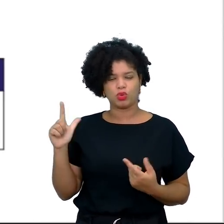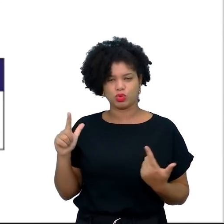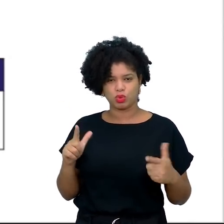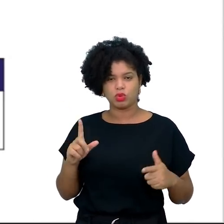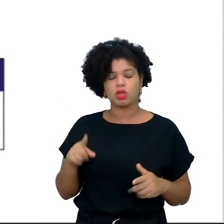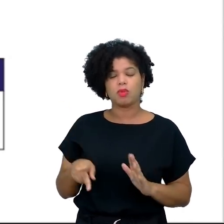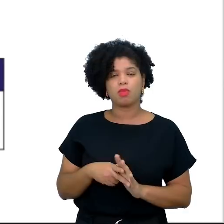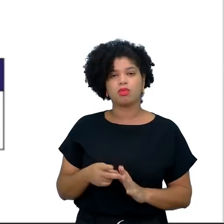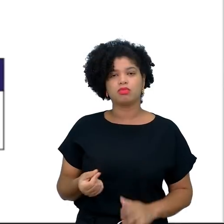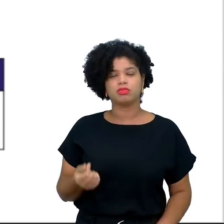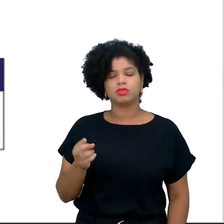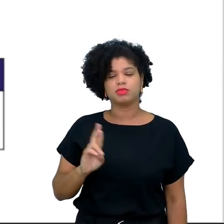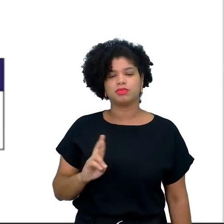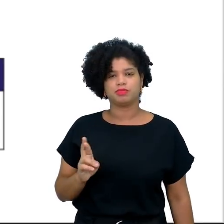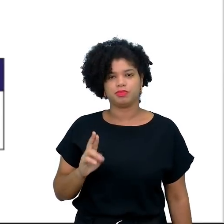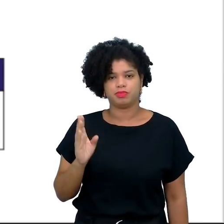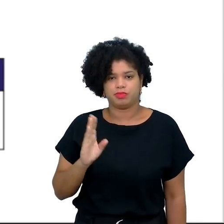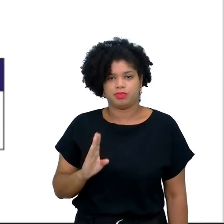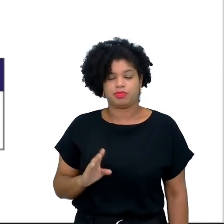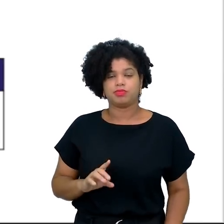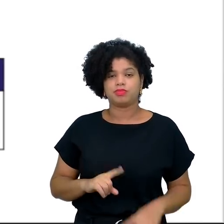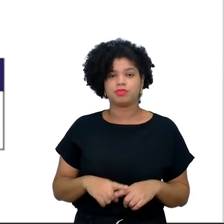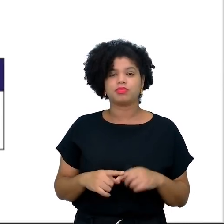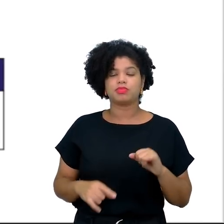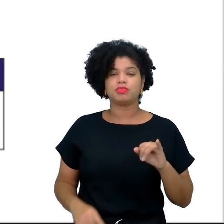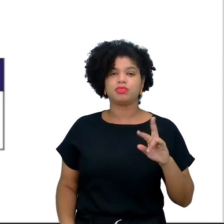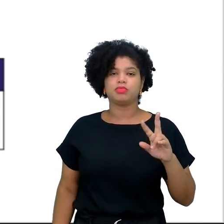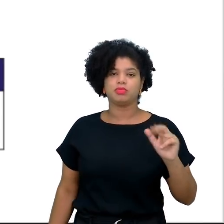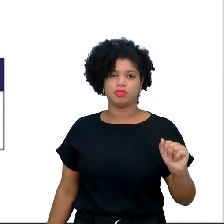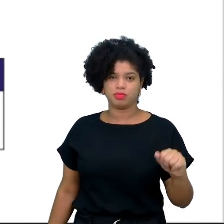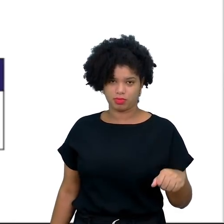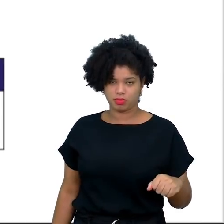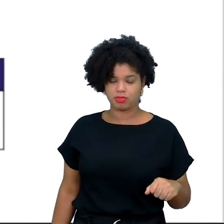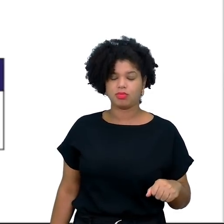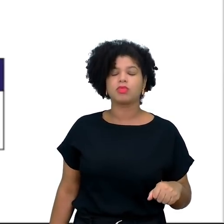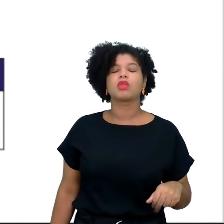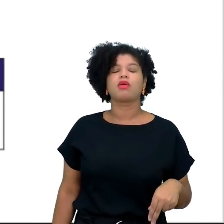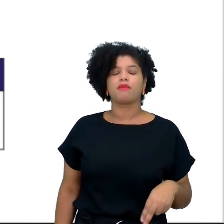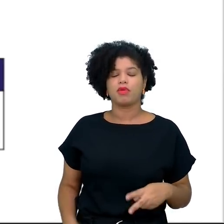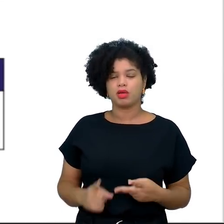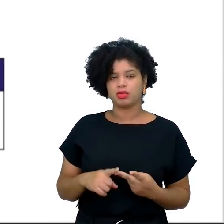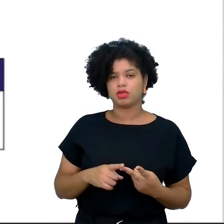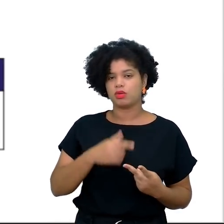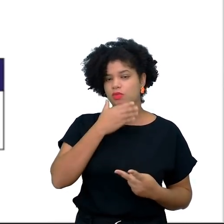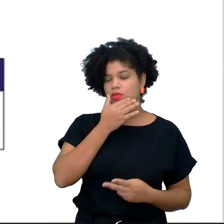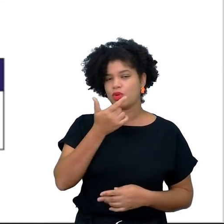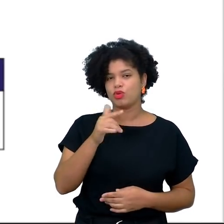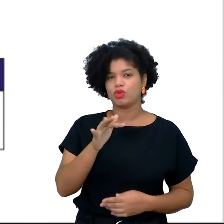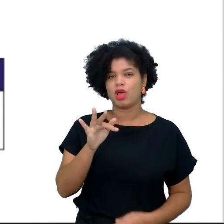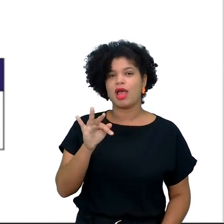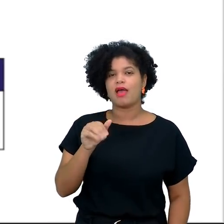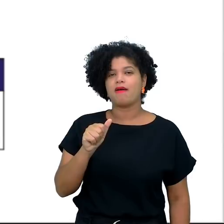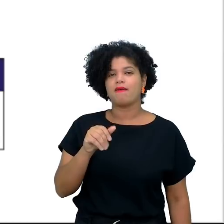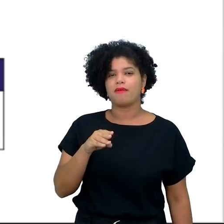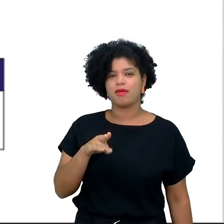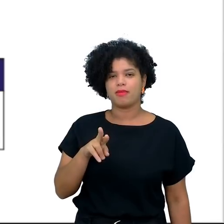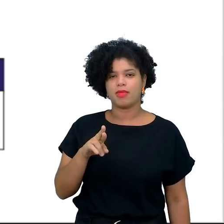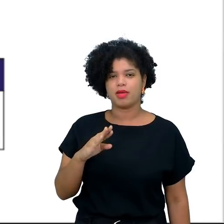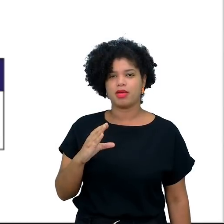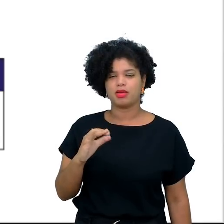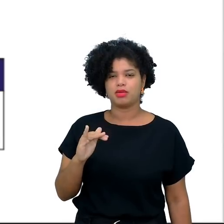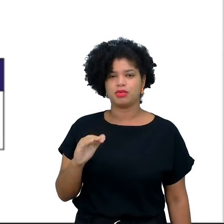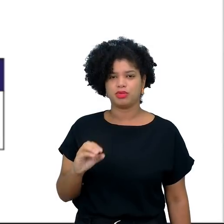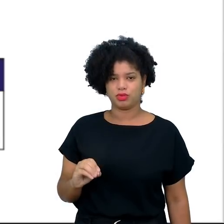monetário brasileiro. E a do Ivan e a do Fabrício, as duas medidas que aparecem é a dos dois